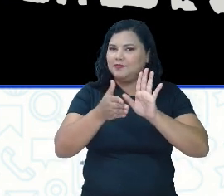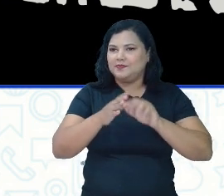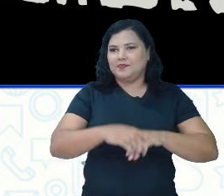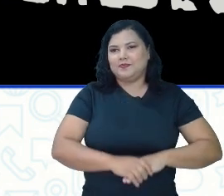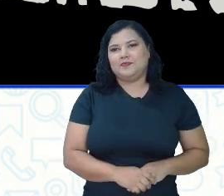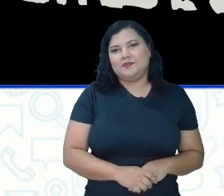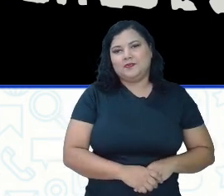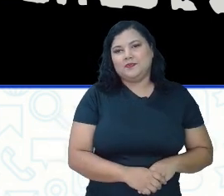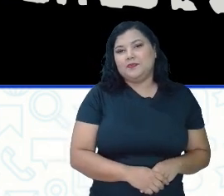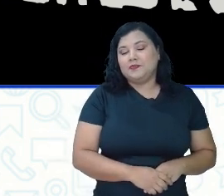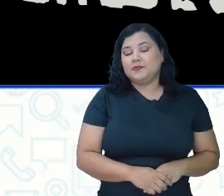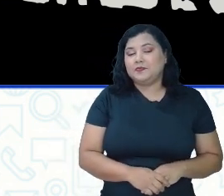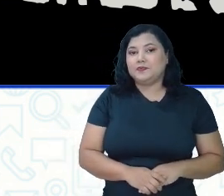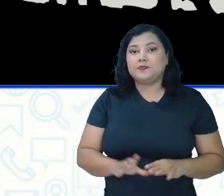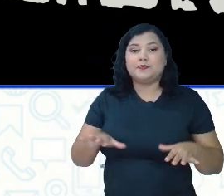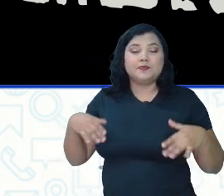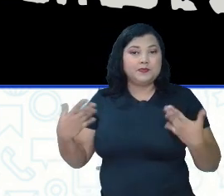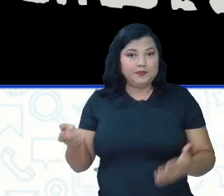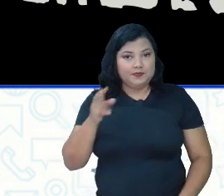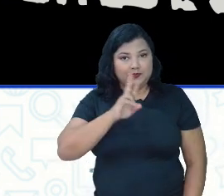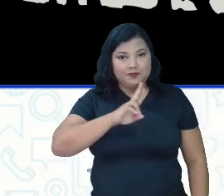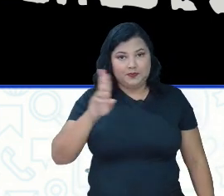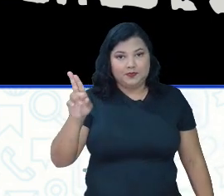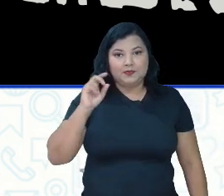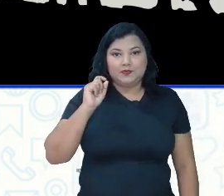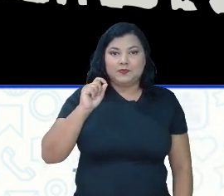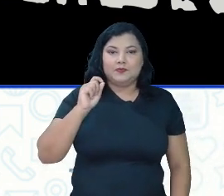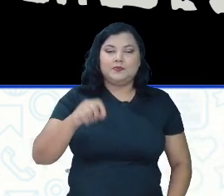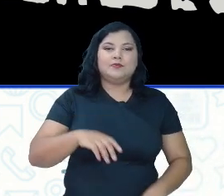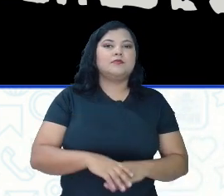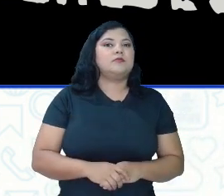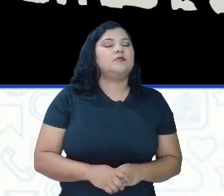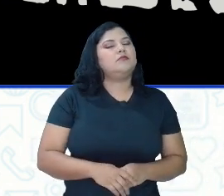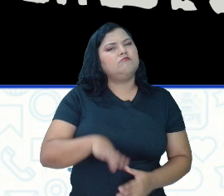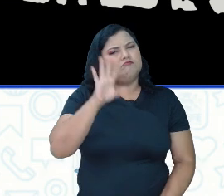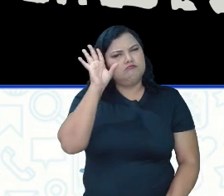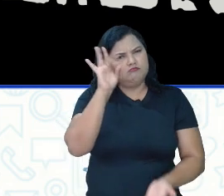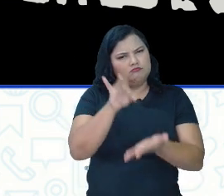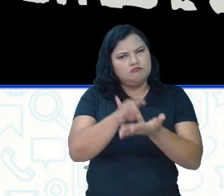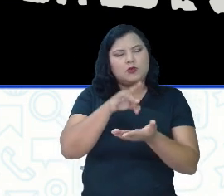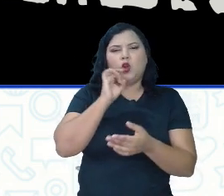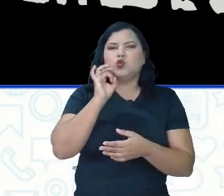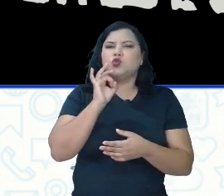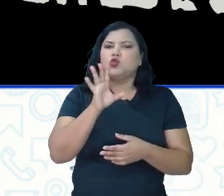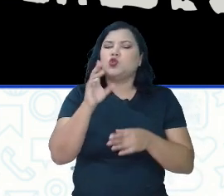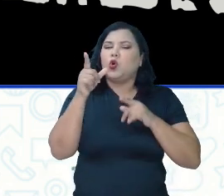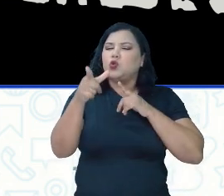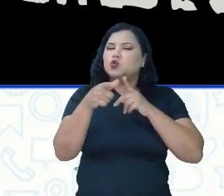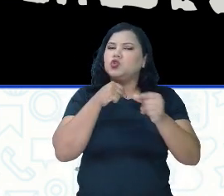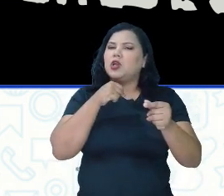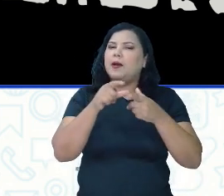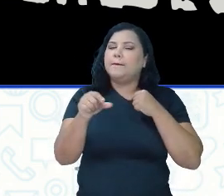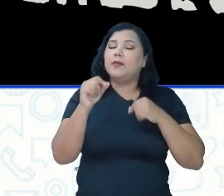No entanto, essa denominação seria consolidada somente no Japão depois da Segunda